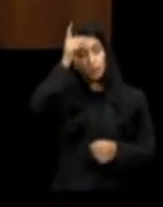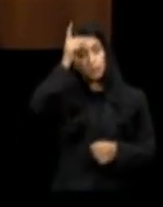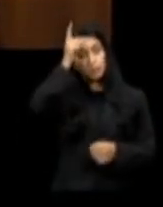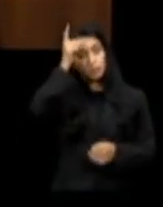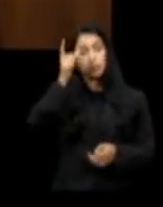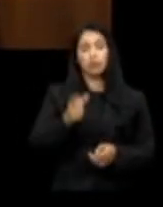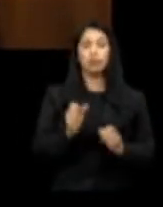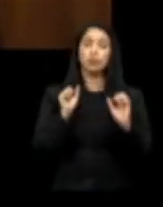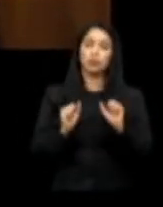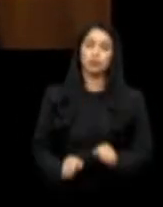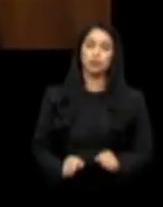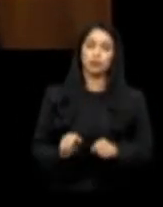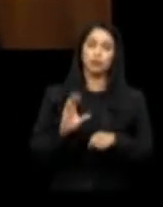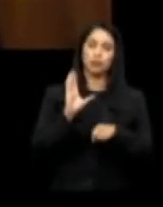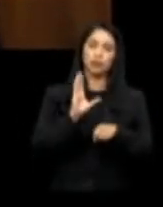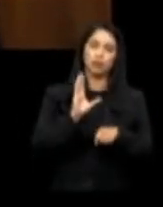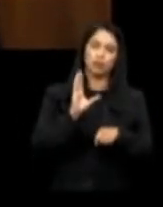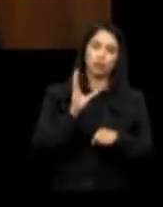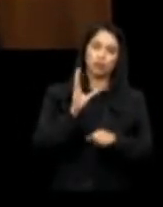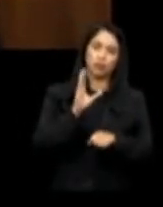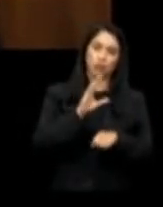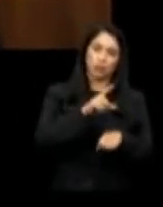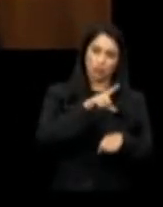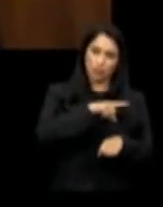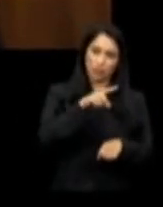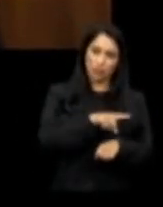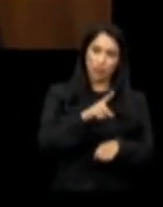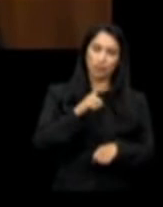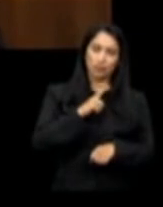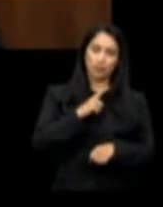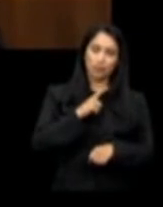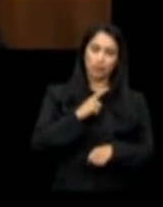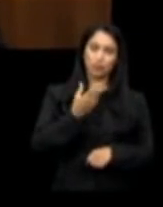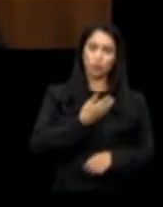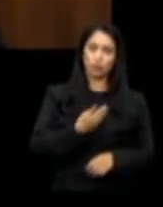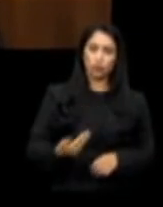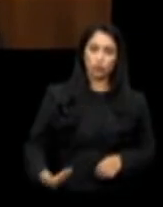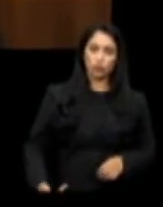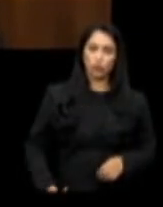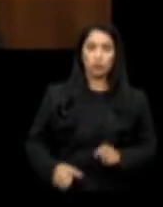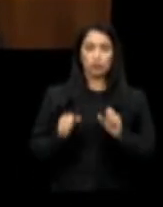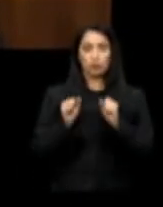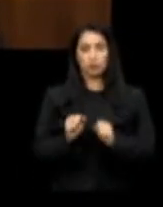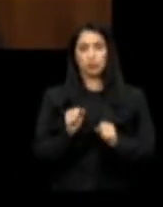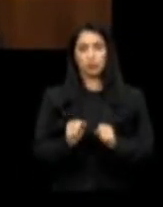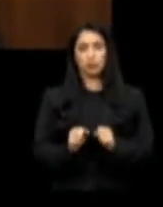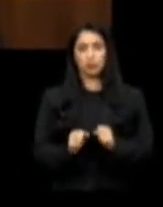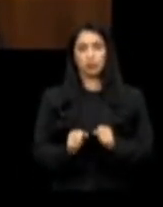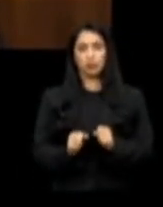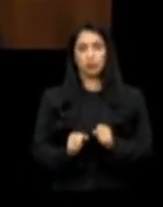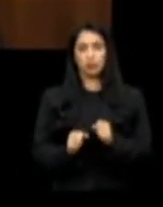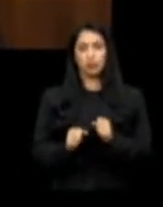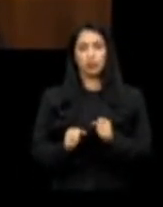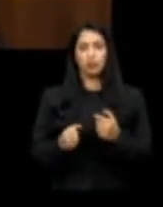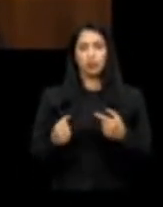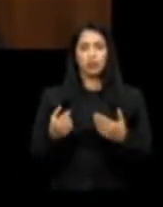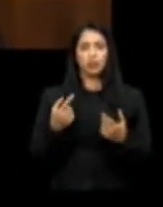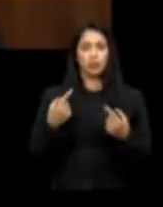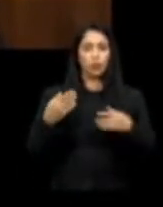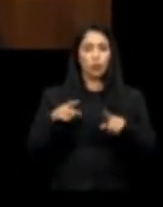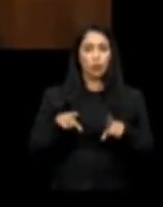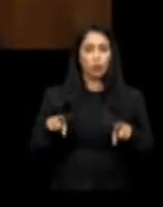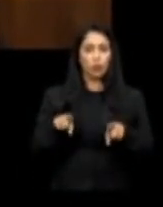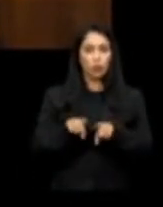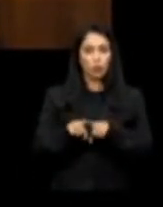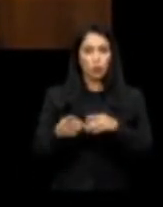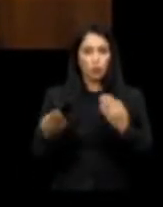Estado realizasse o cruzamento de informações divulgadas sobre os cidadãos para mensuração estatística